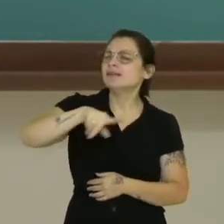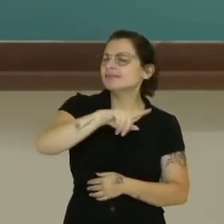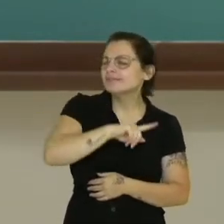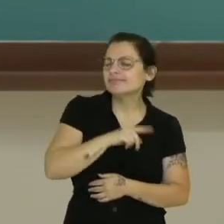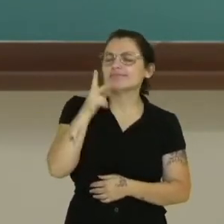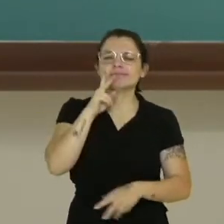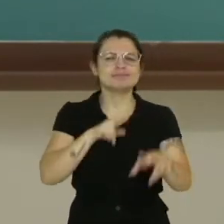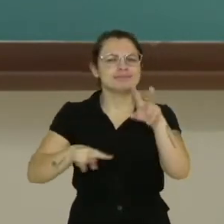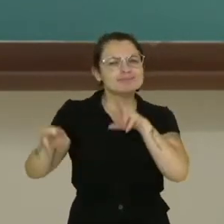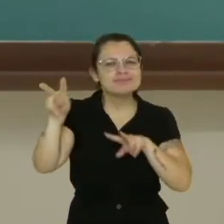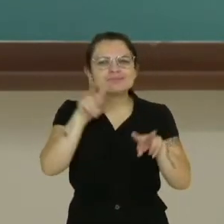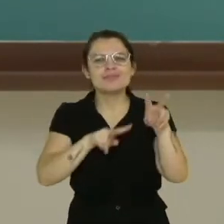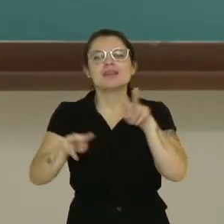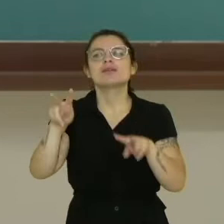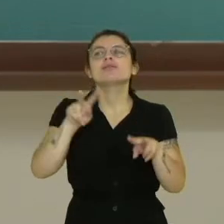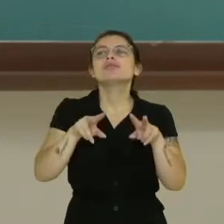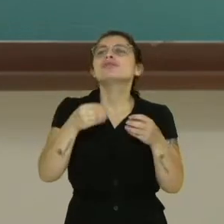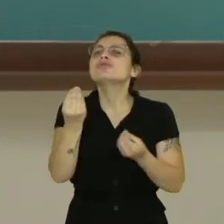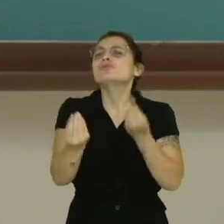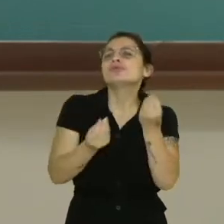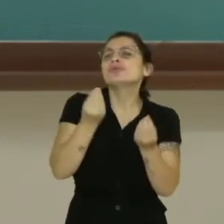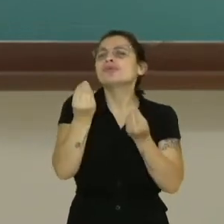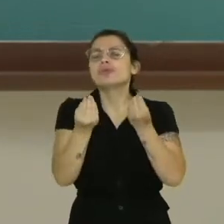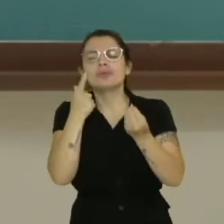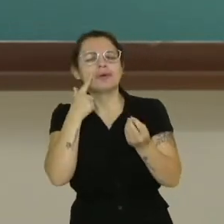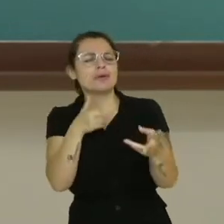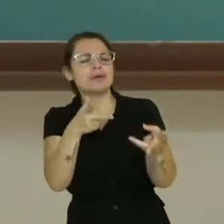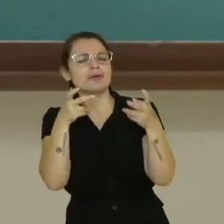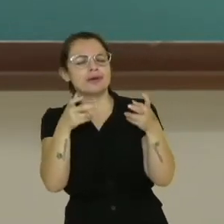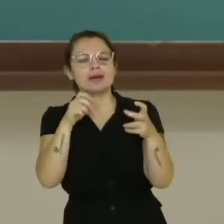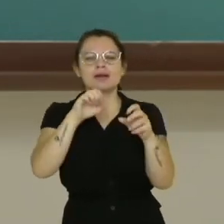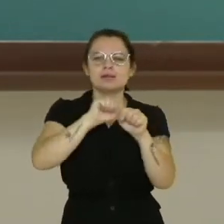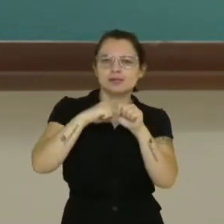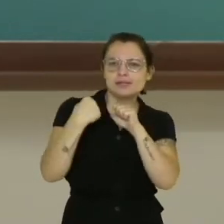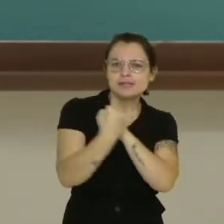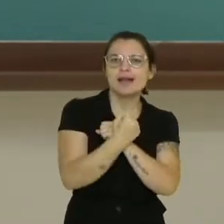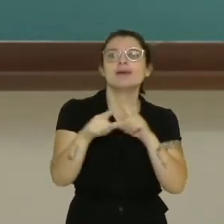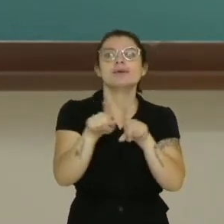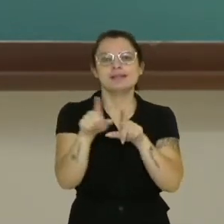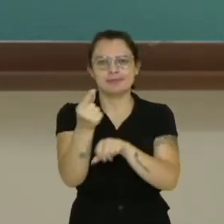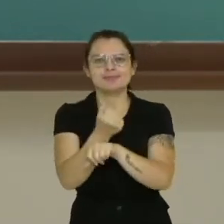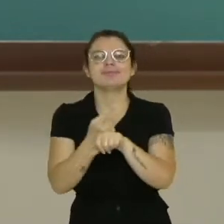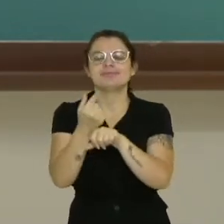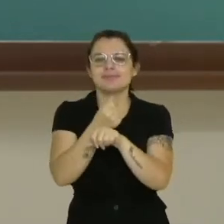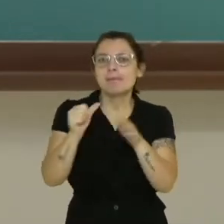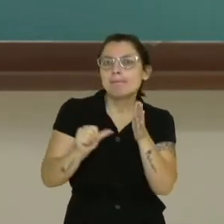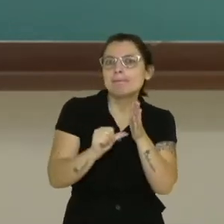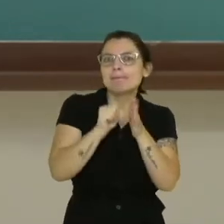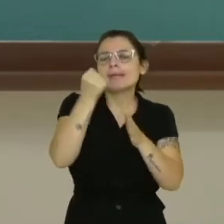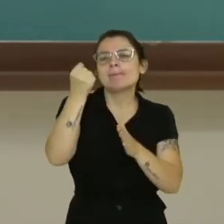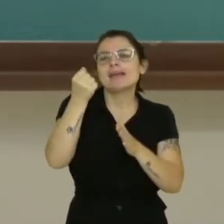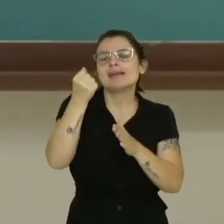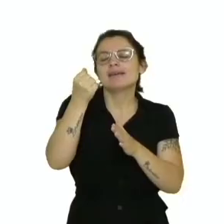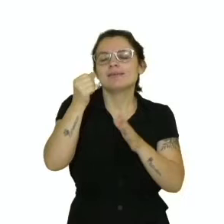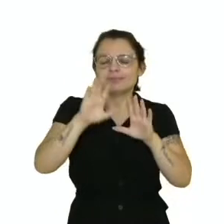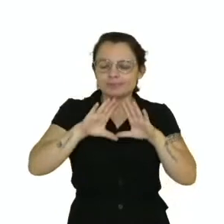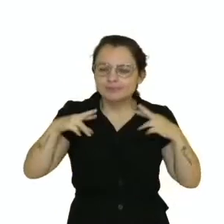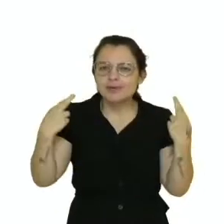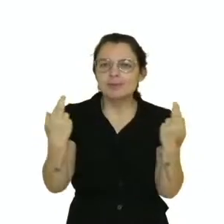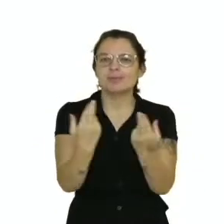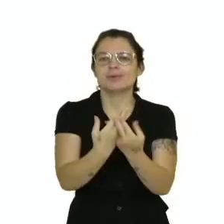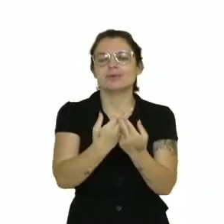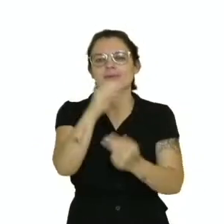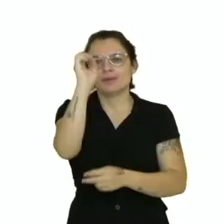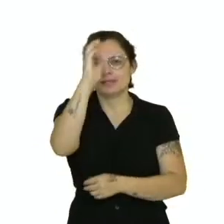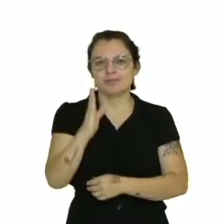aí de aspectos sociais e econômicos do período da Primeira República Brasileira. Então, qual o objetivo